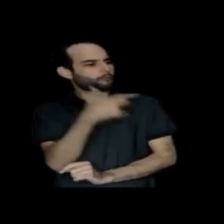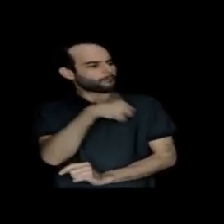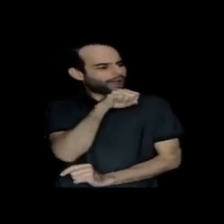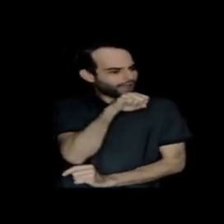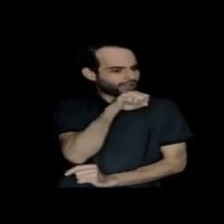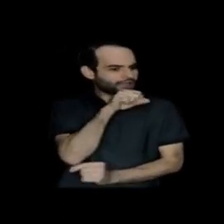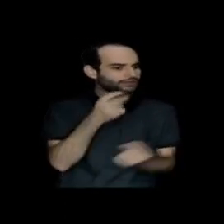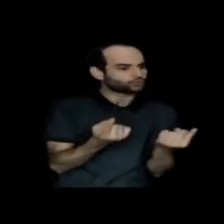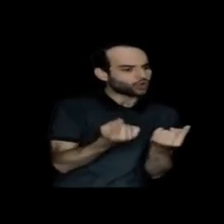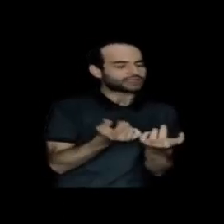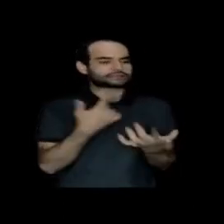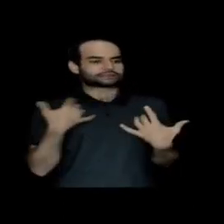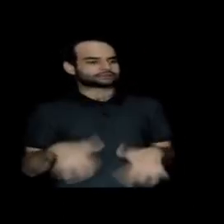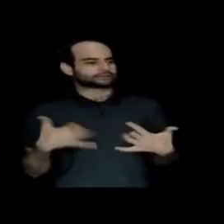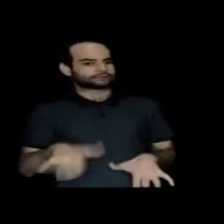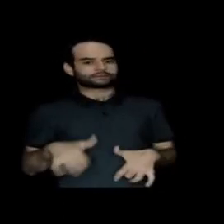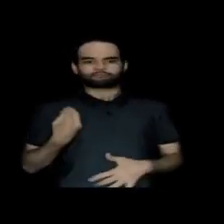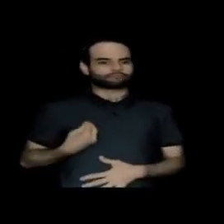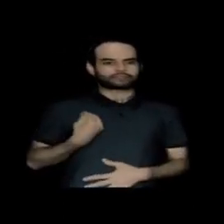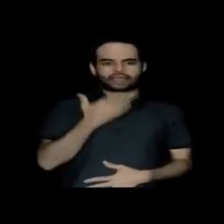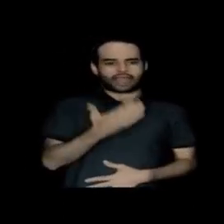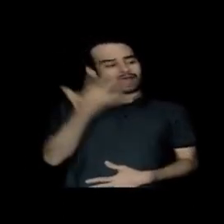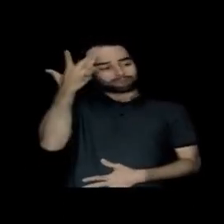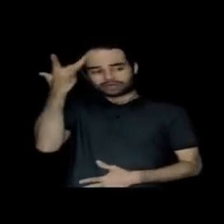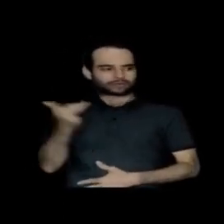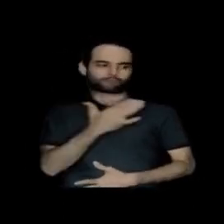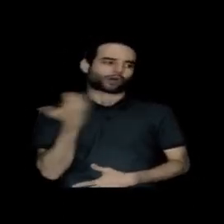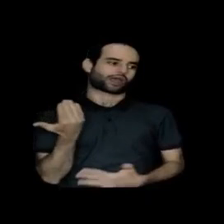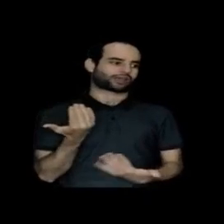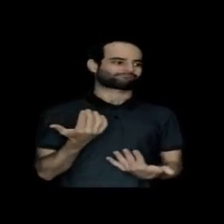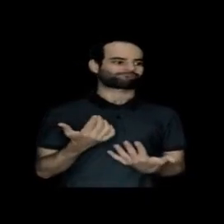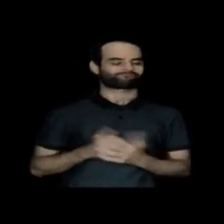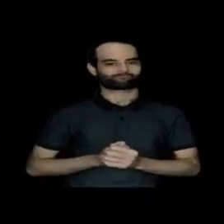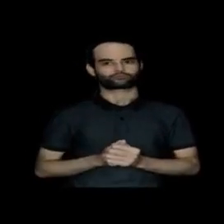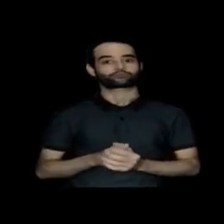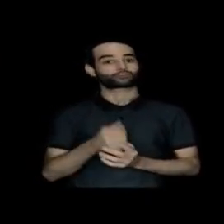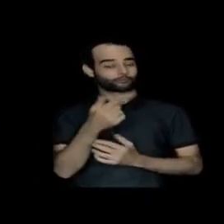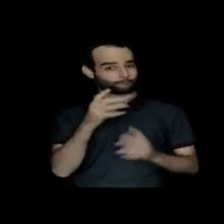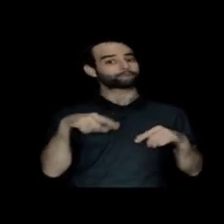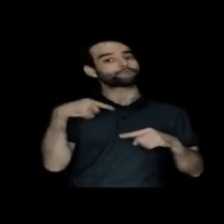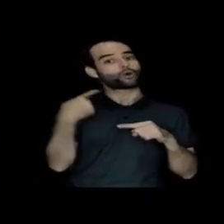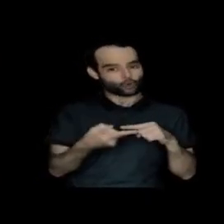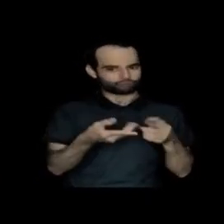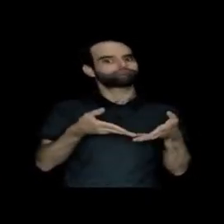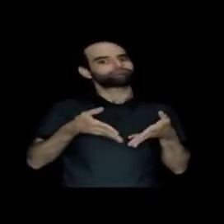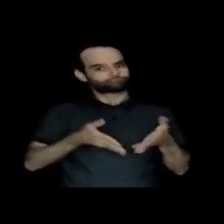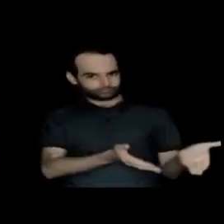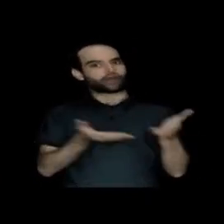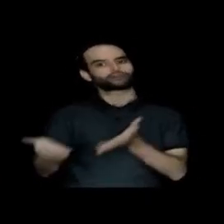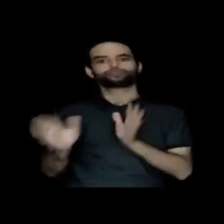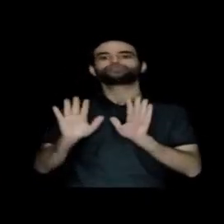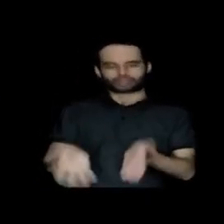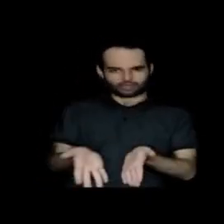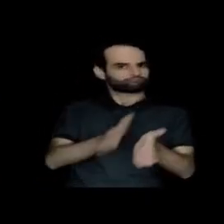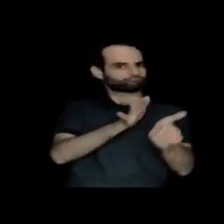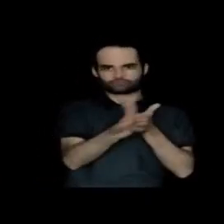Falava, os ratinhos, esses ratinhos não sobrevivem. Outros falavam, Virgem Maria, amanhã já não está mais vivo. Depois que elas saíram da incubadora, o médico